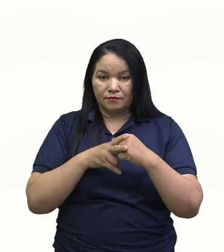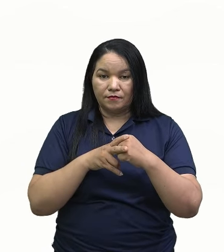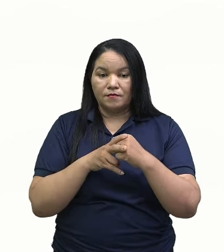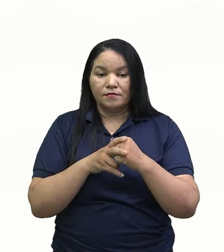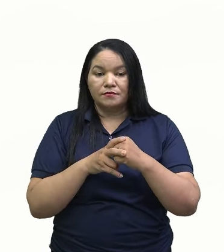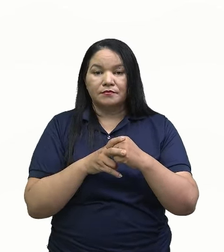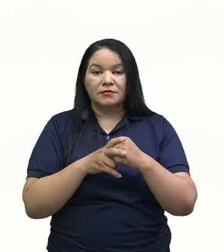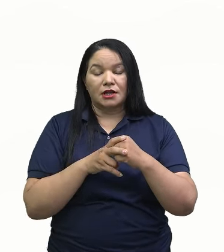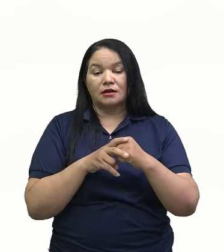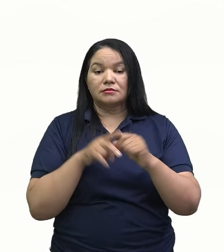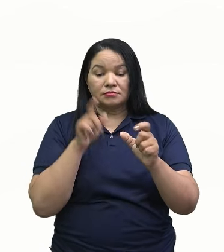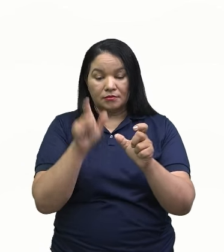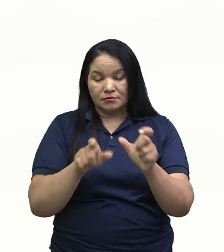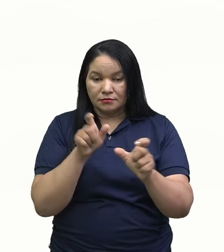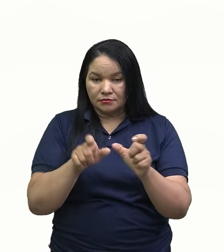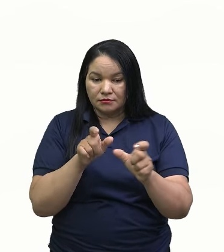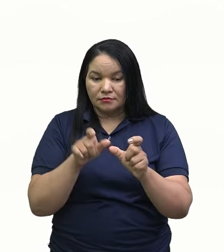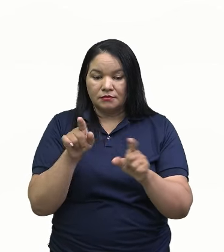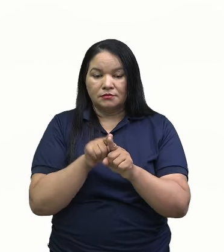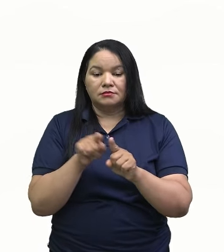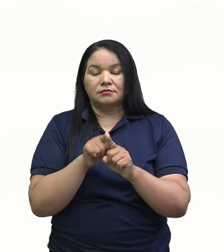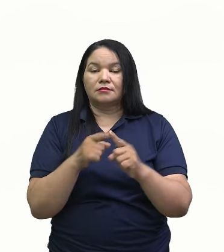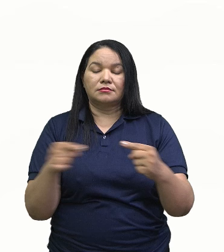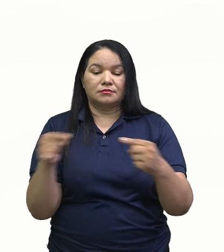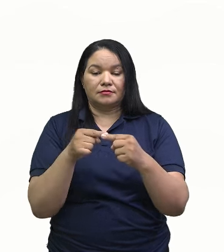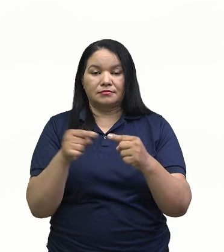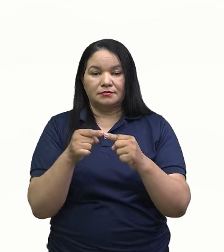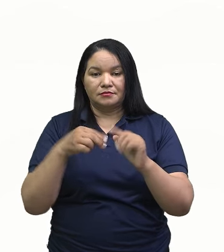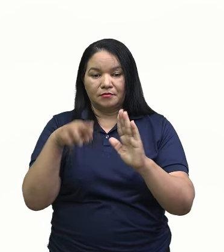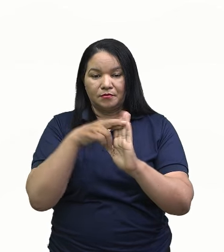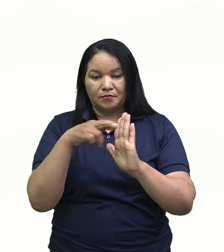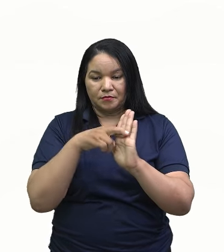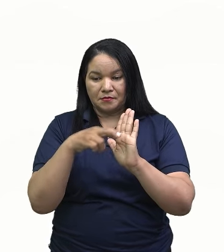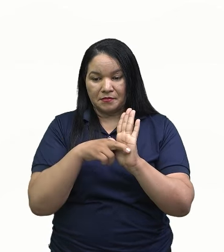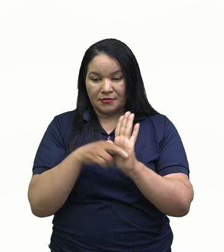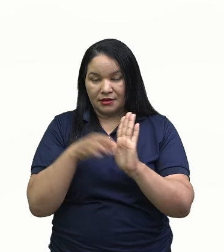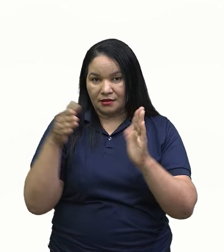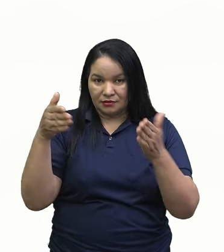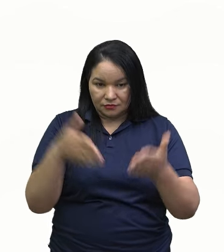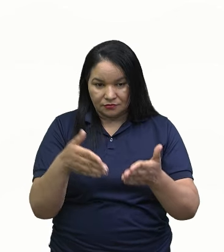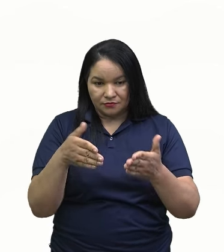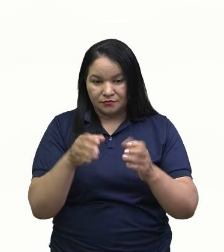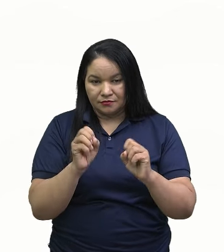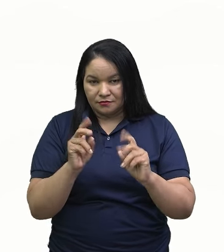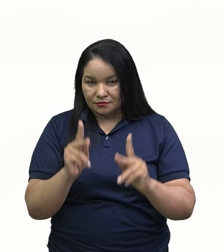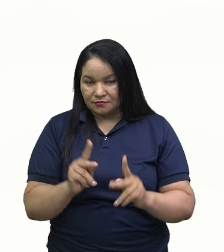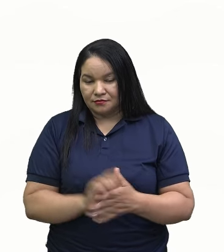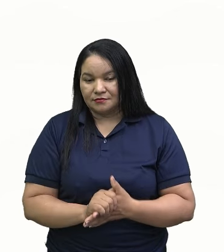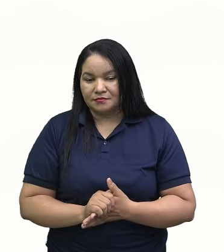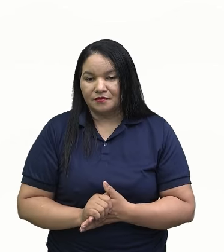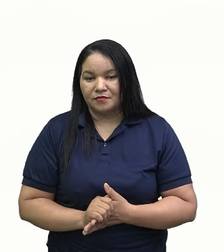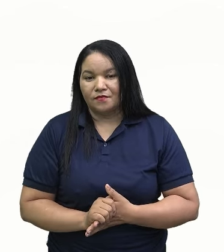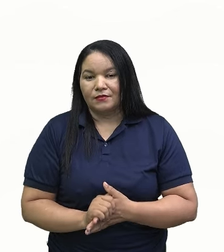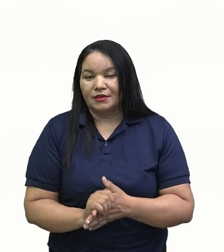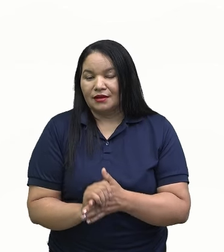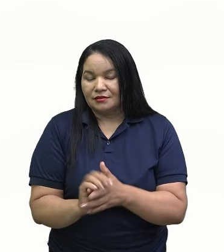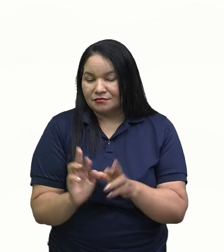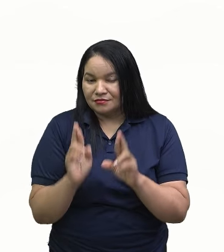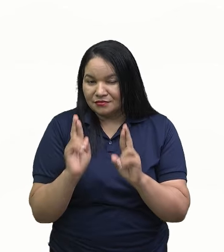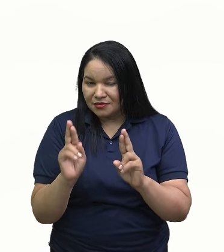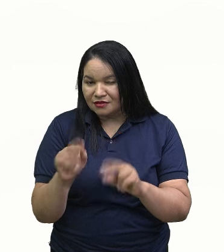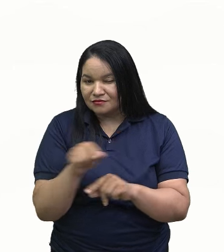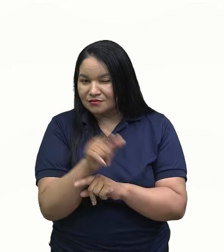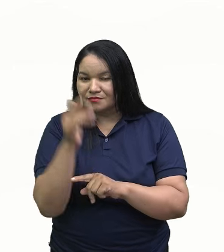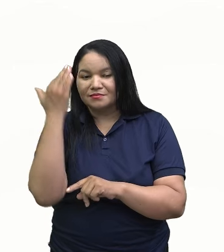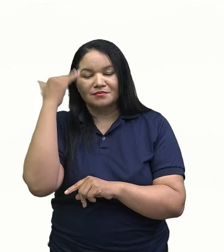do ter, aí eles vão seguir esta regra aqui especificamente que eu estou marcando. Espero que eu não tenha feito confusão aí com vocês, tá